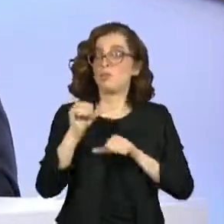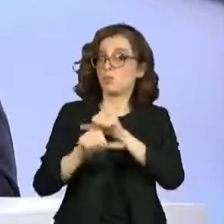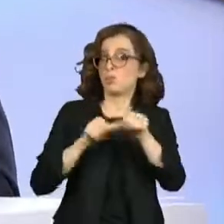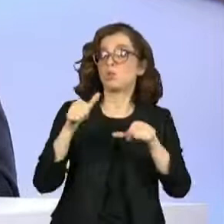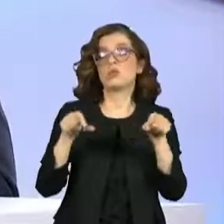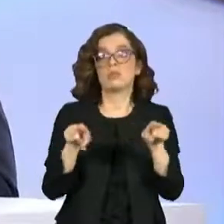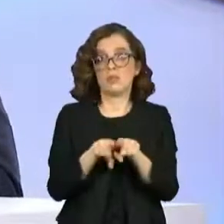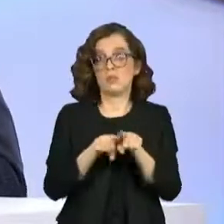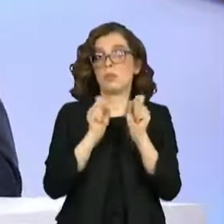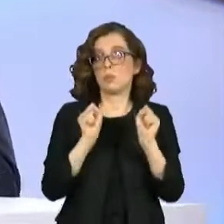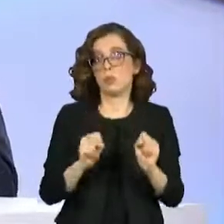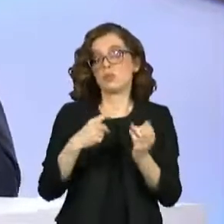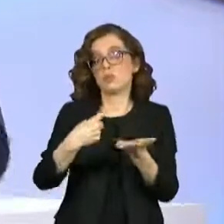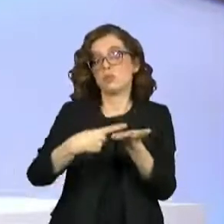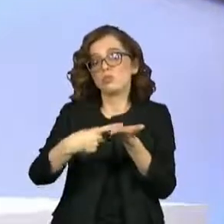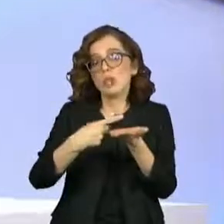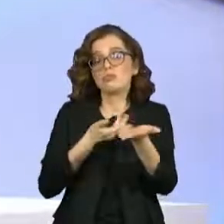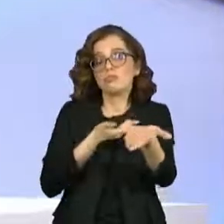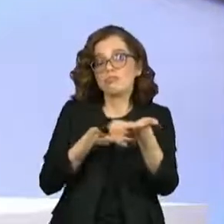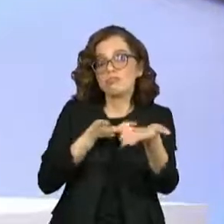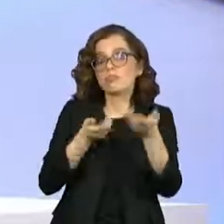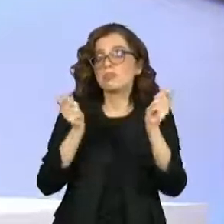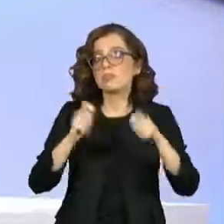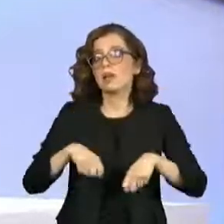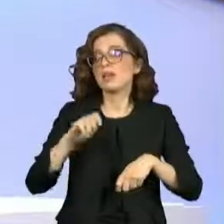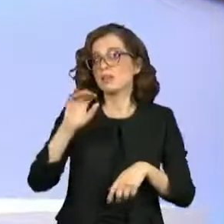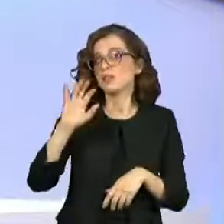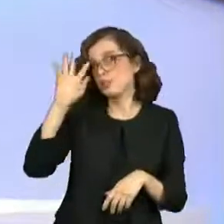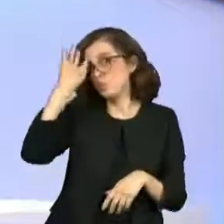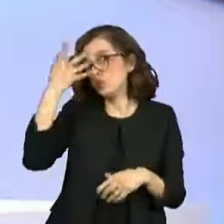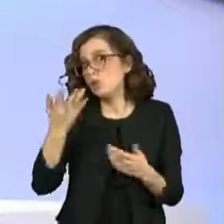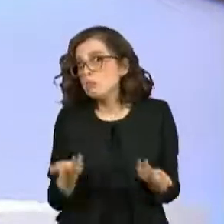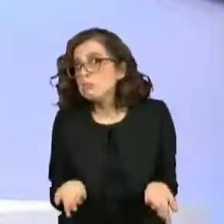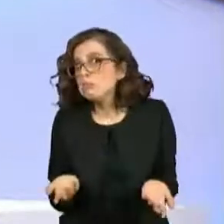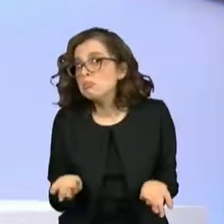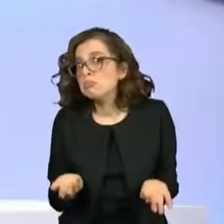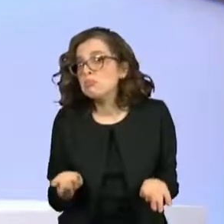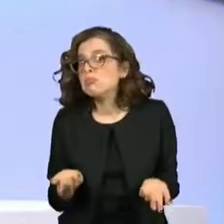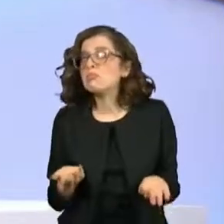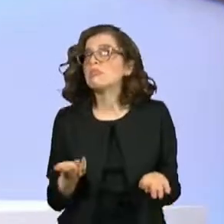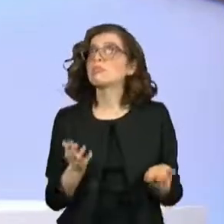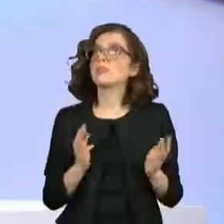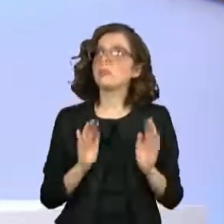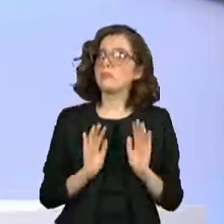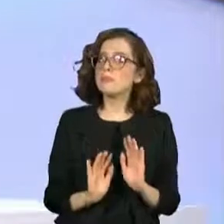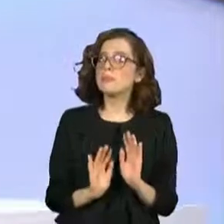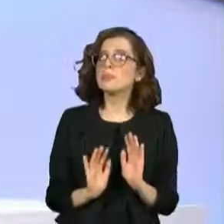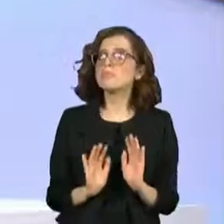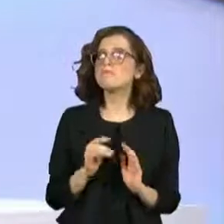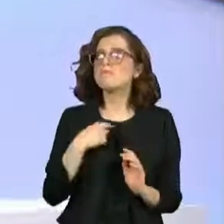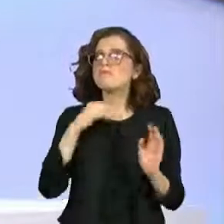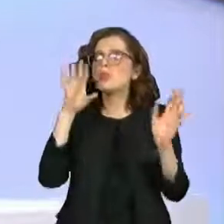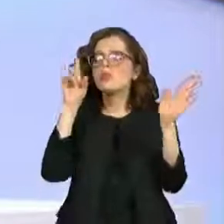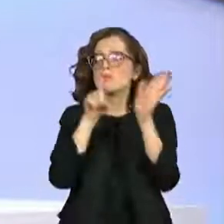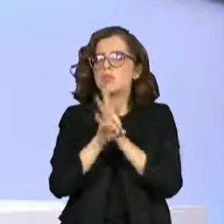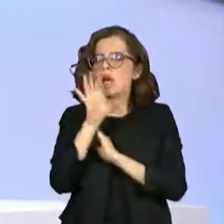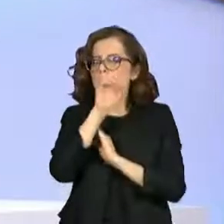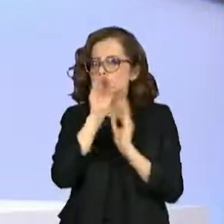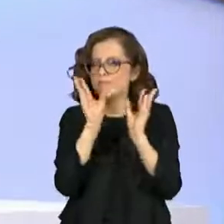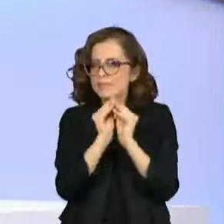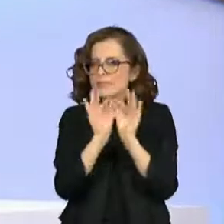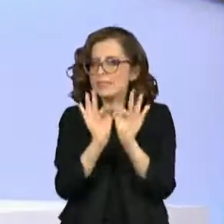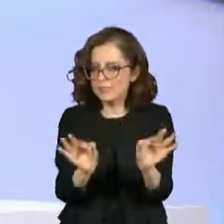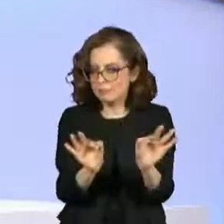para a repactuação necessária, para as mudanças necessárias do nosso contrato social. Só queria fazer uma observação e uma pergunta.